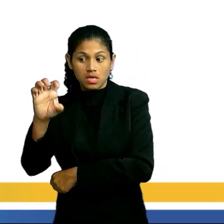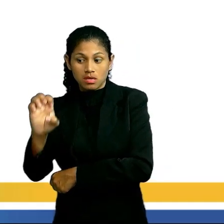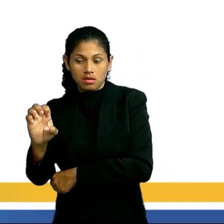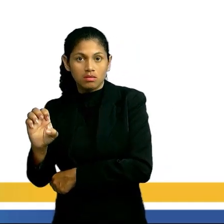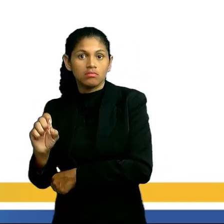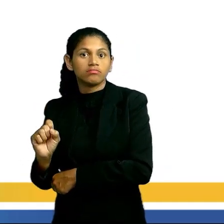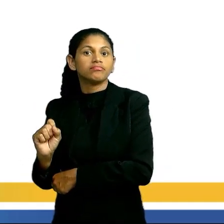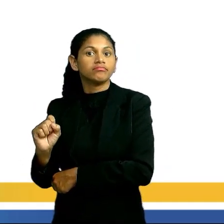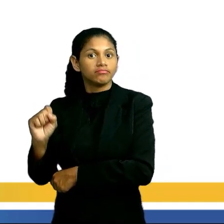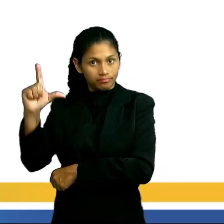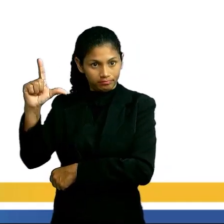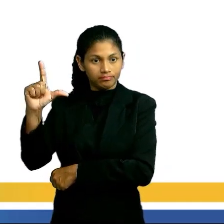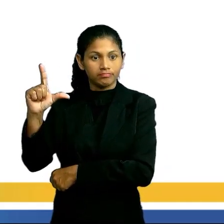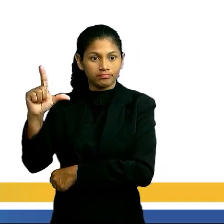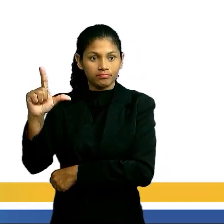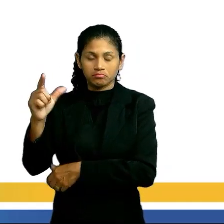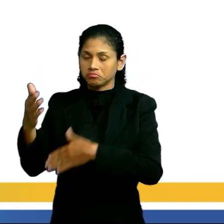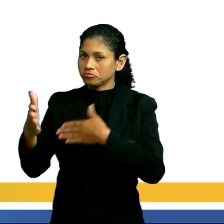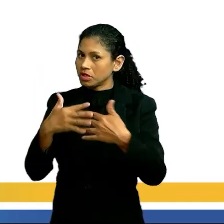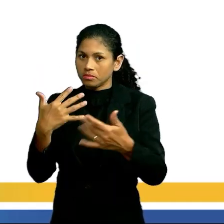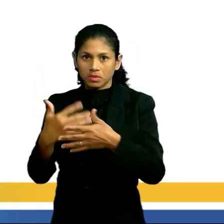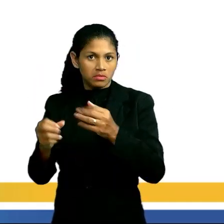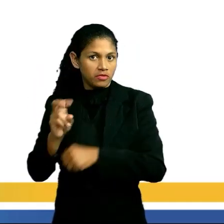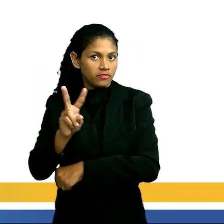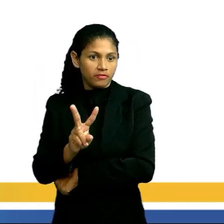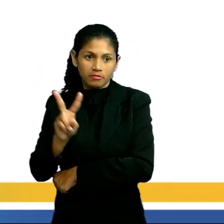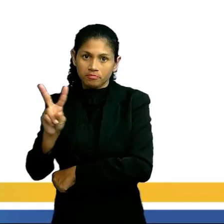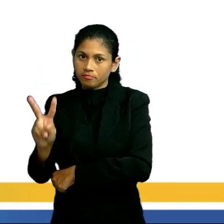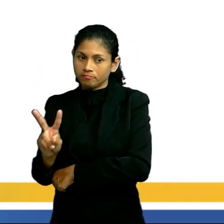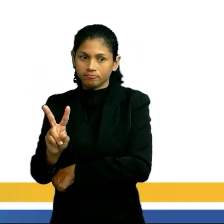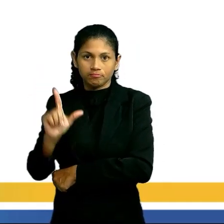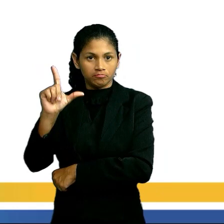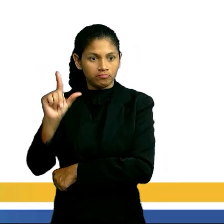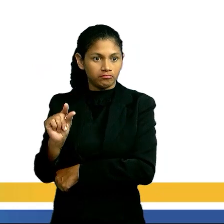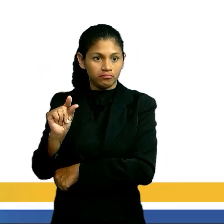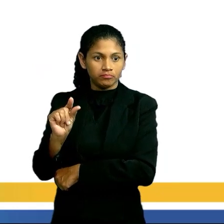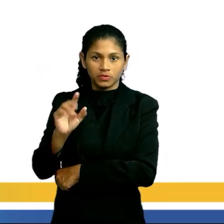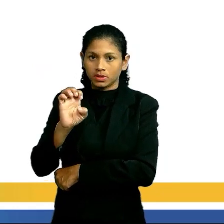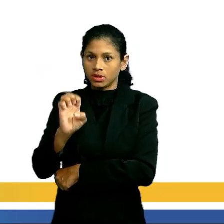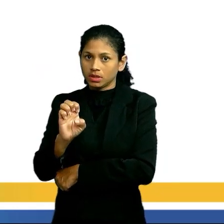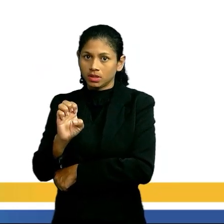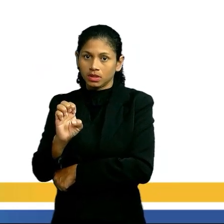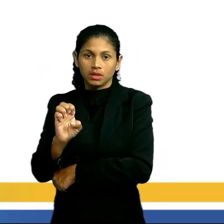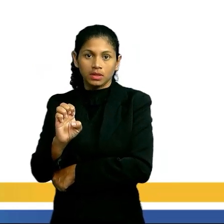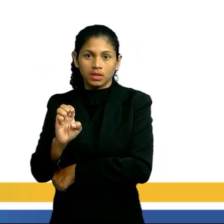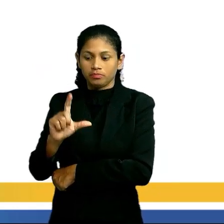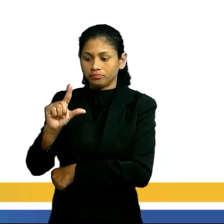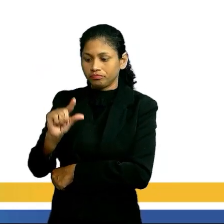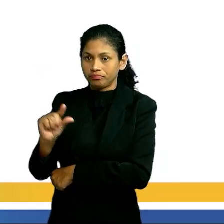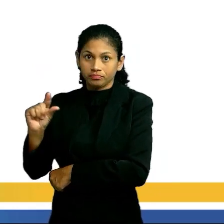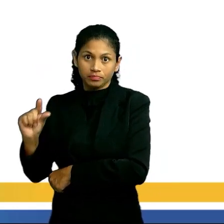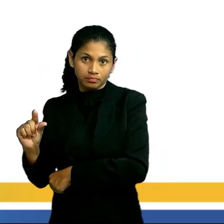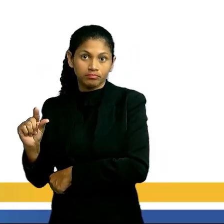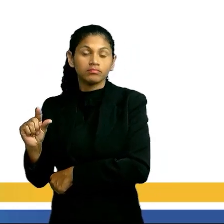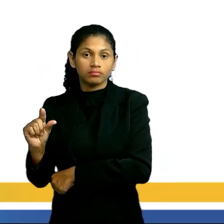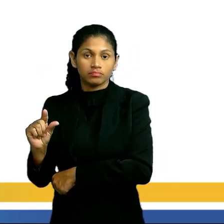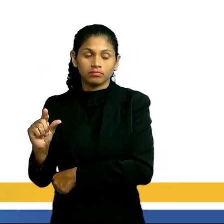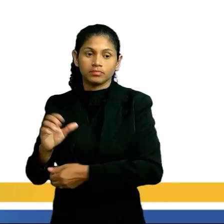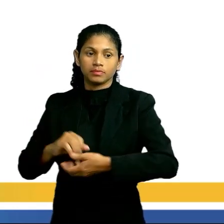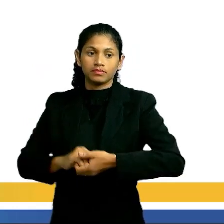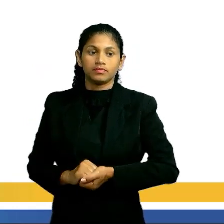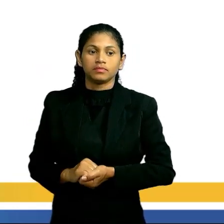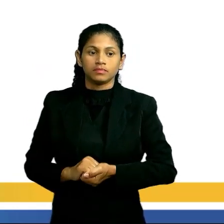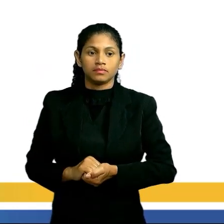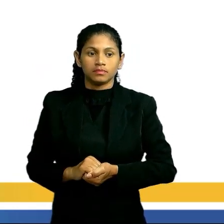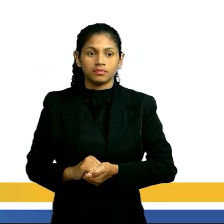Vzão, Vzão ou Vzão, Vzinho, Ezão, Ezão ou Ezão, Ezinho. Tá? E para não ser selvagem,